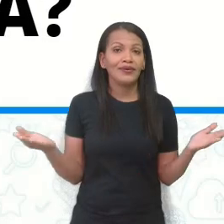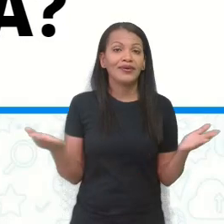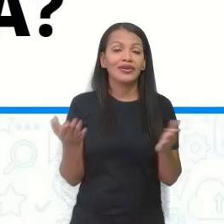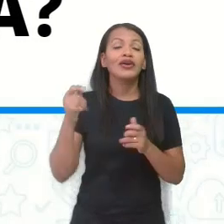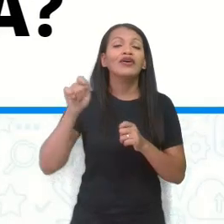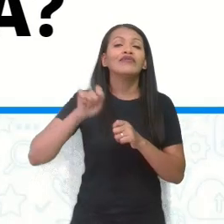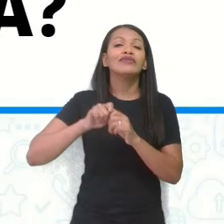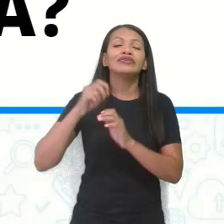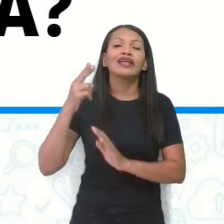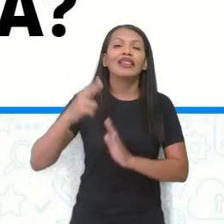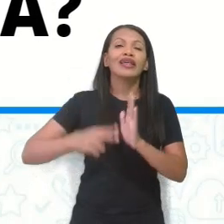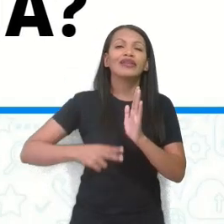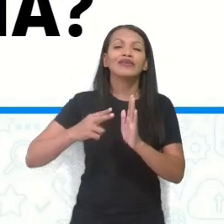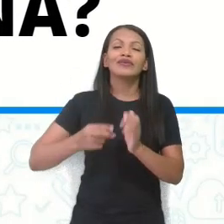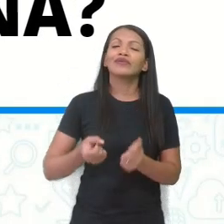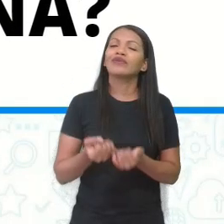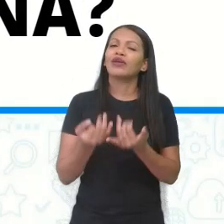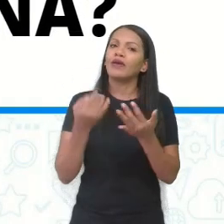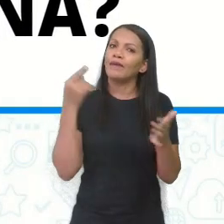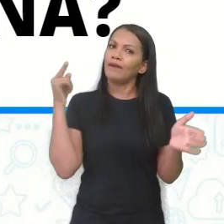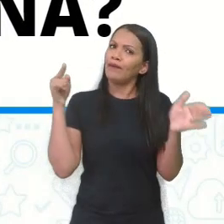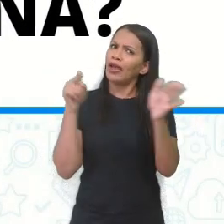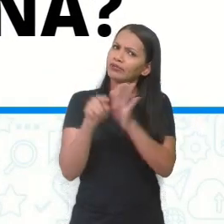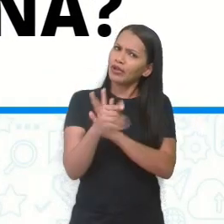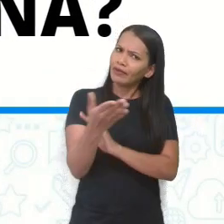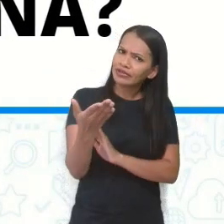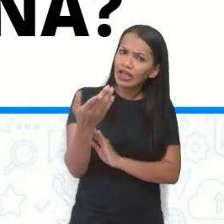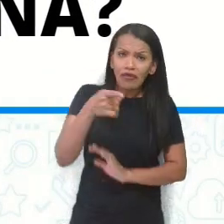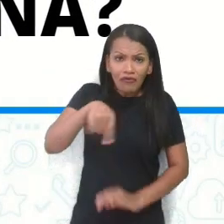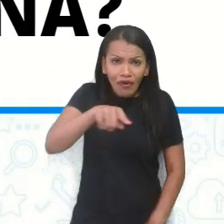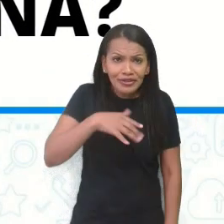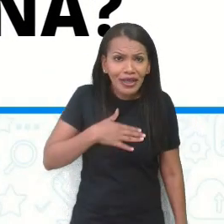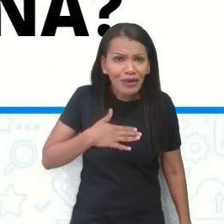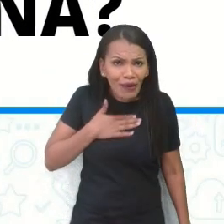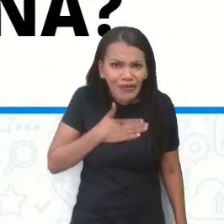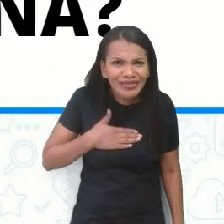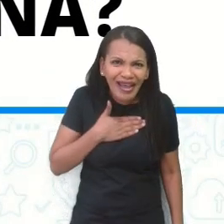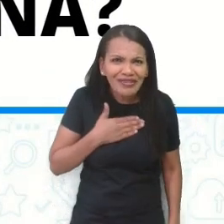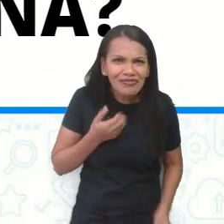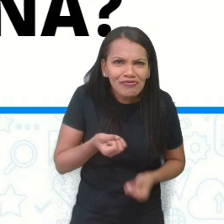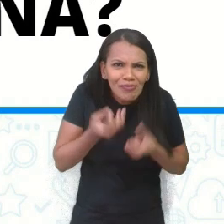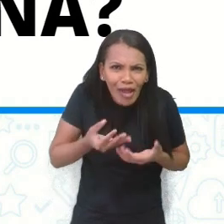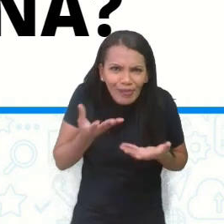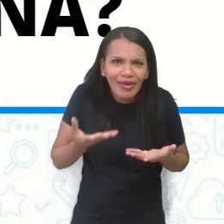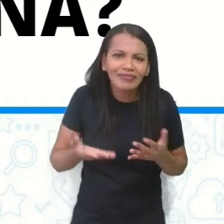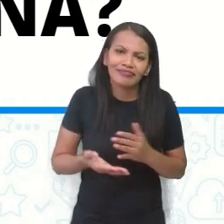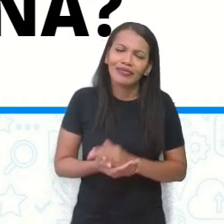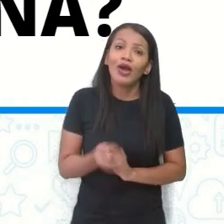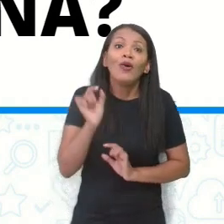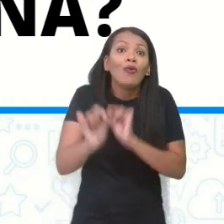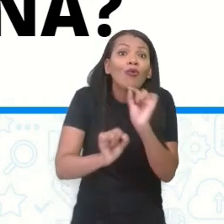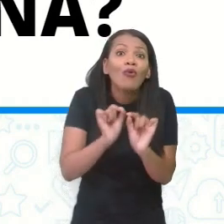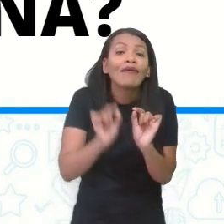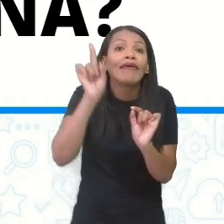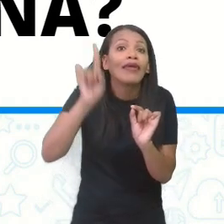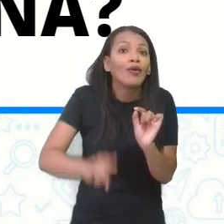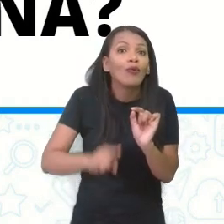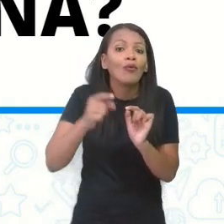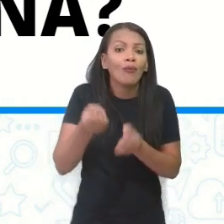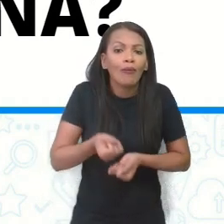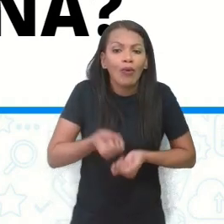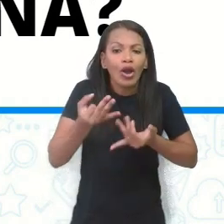fiz a leitura do poema, eu vou perguntar para você, você gostou desse poema? O que ele nos